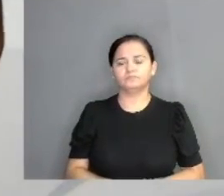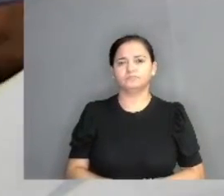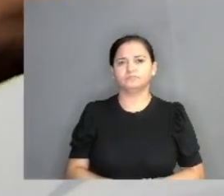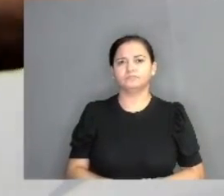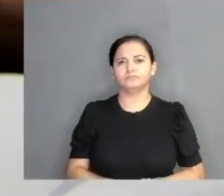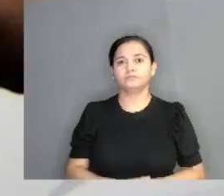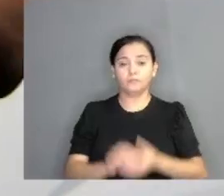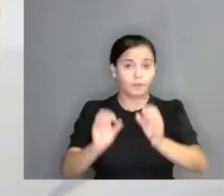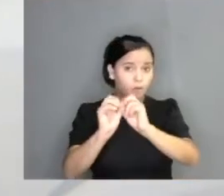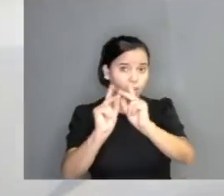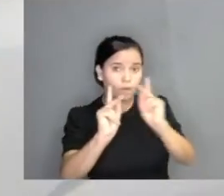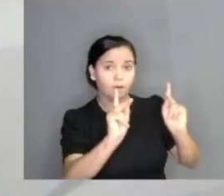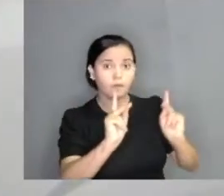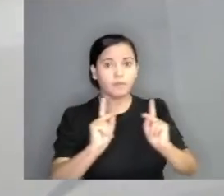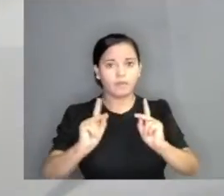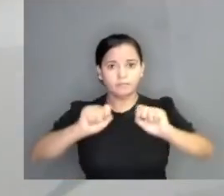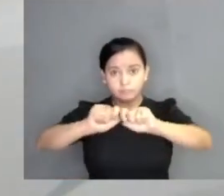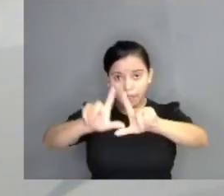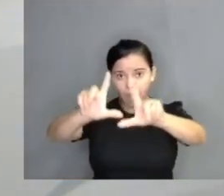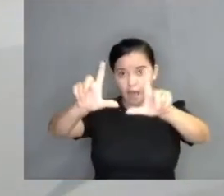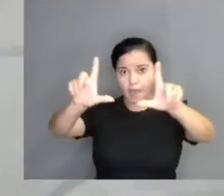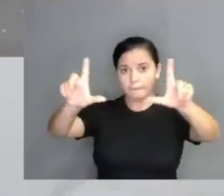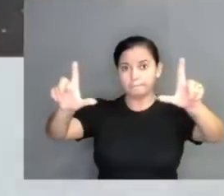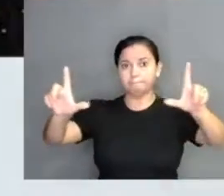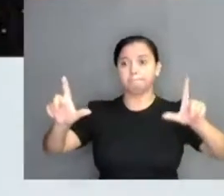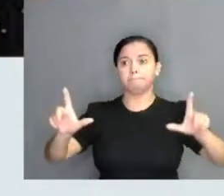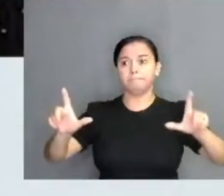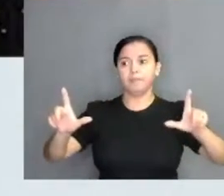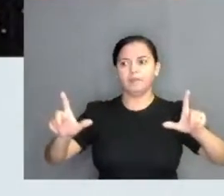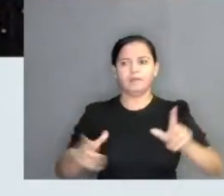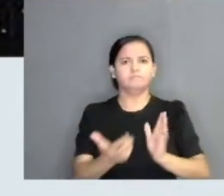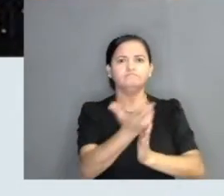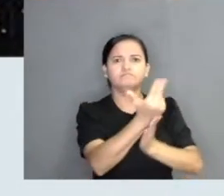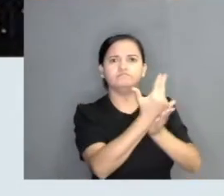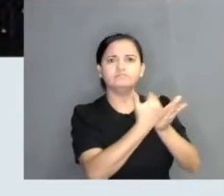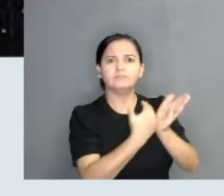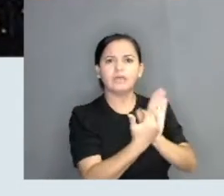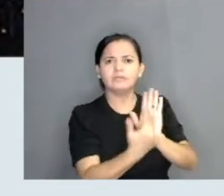Ok. Vamos abrir a imagem para falarmos sobre essa pintura.